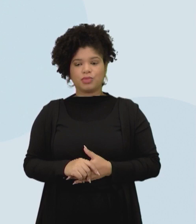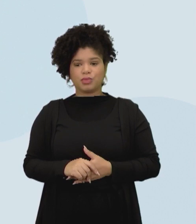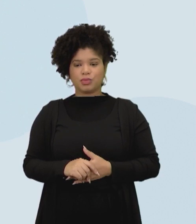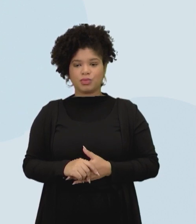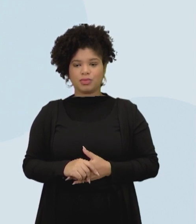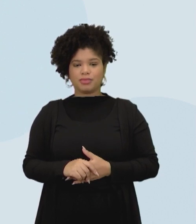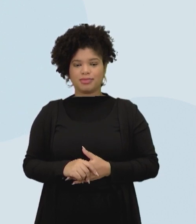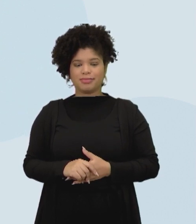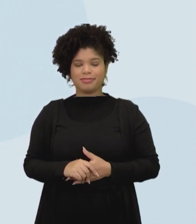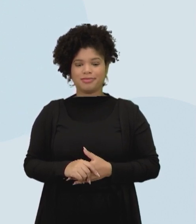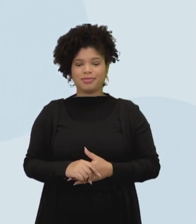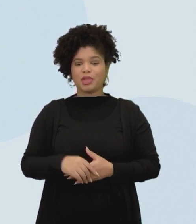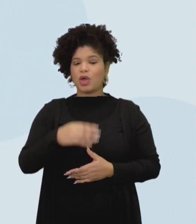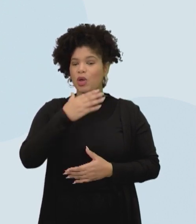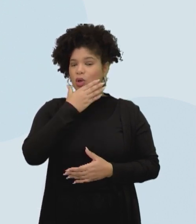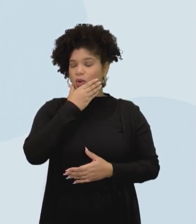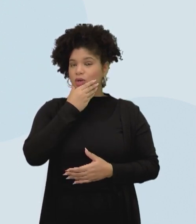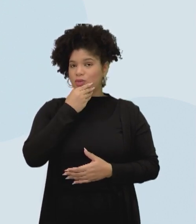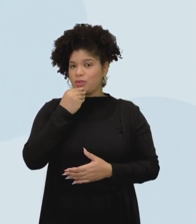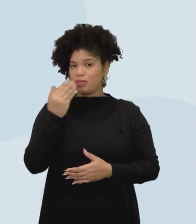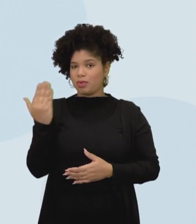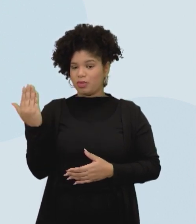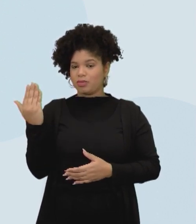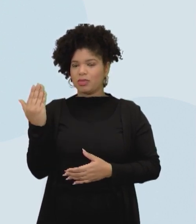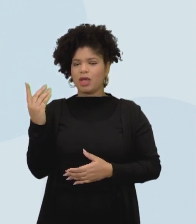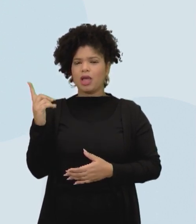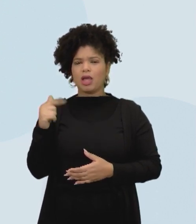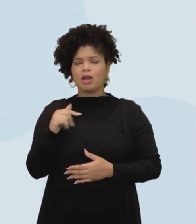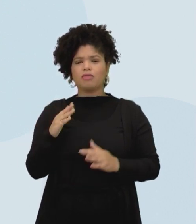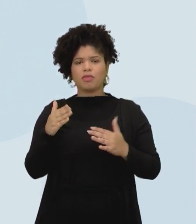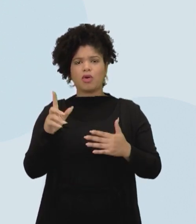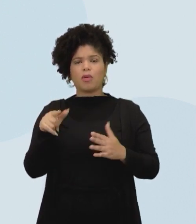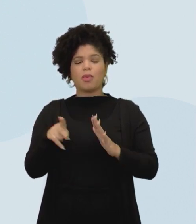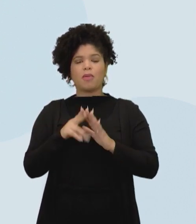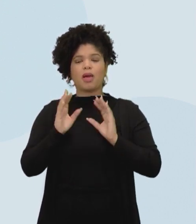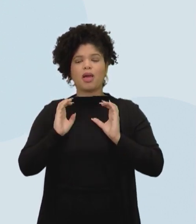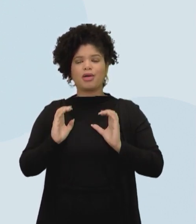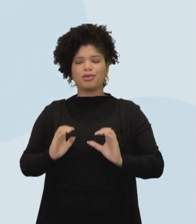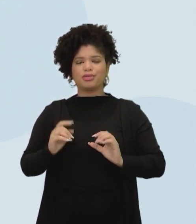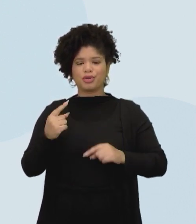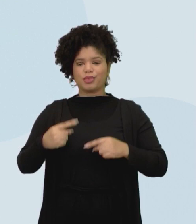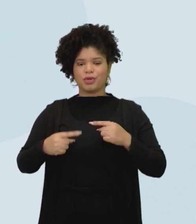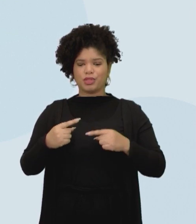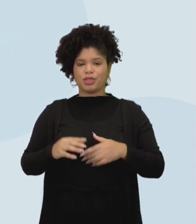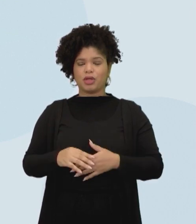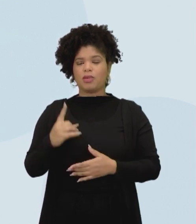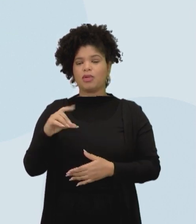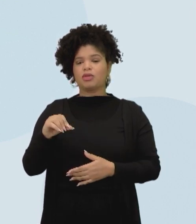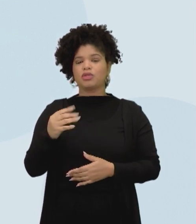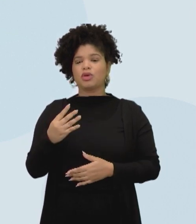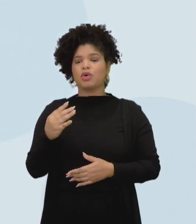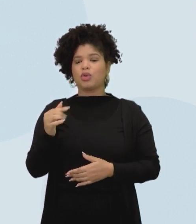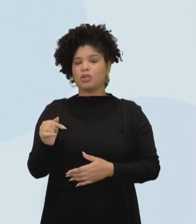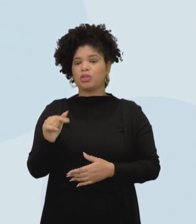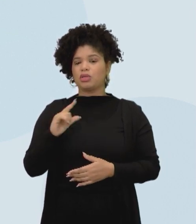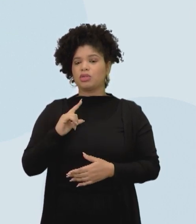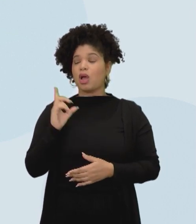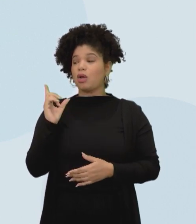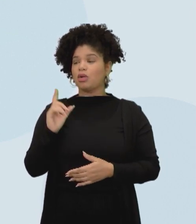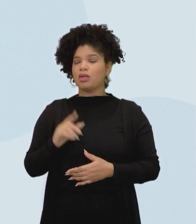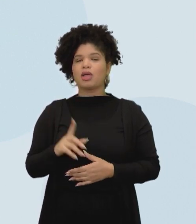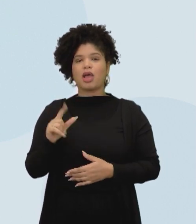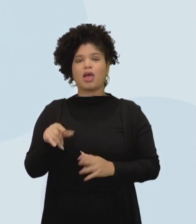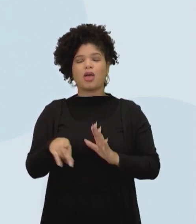Ele é um especialista em ética política. Em 1947, vou pedir para deixar na tela, acontece aí